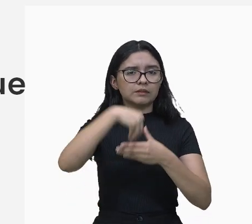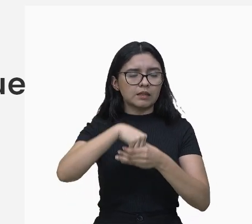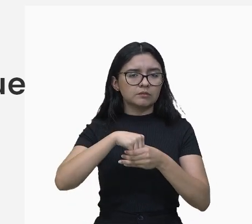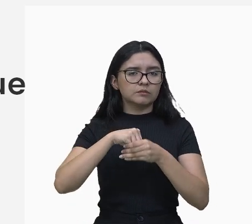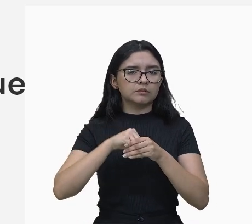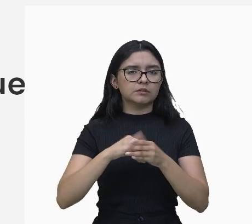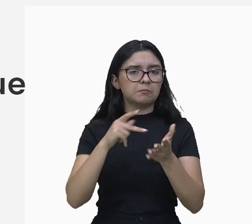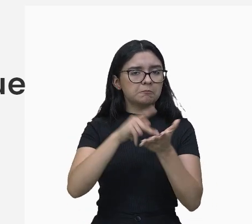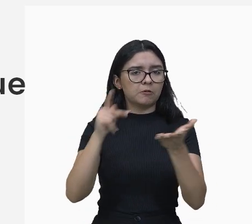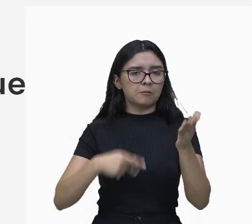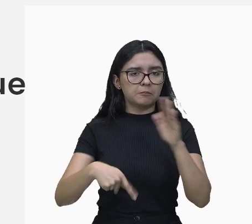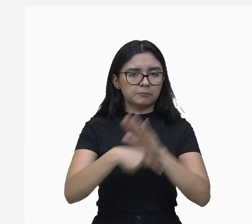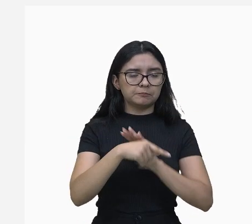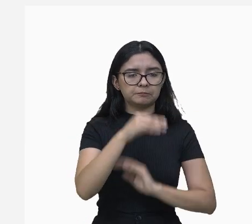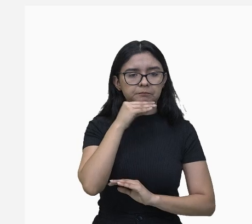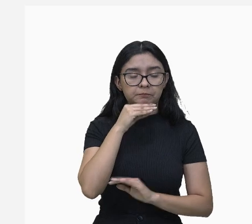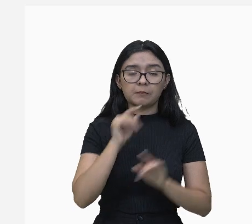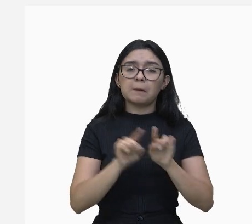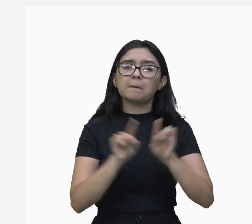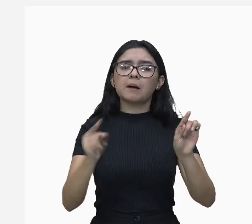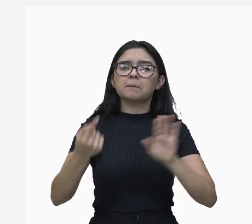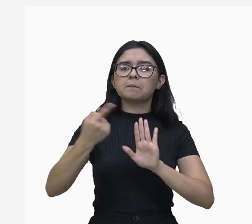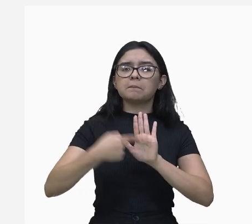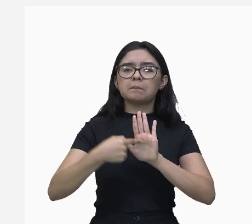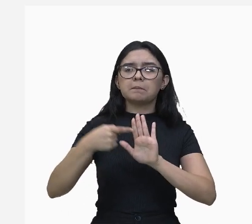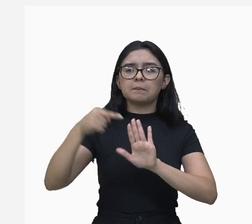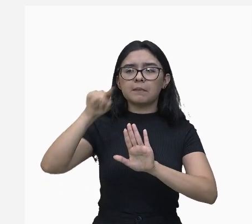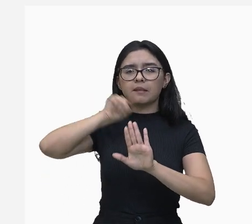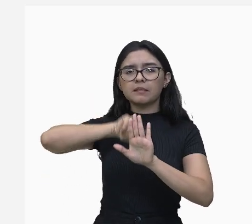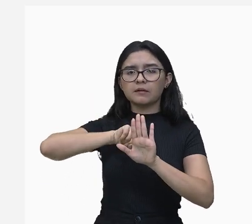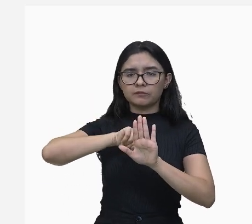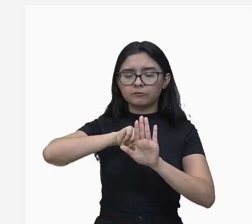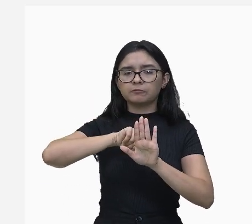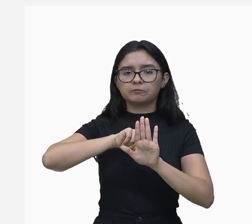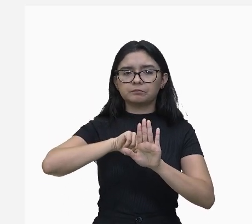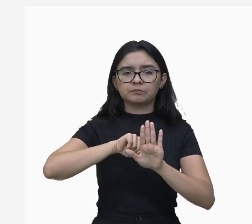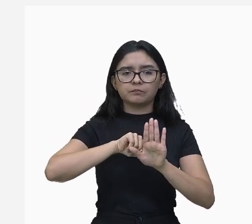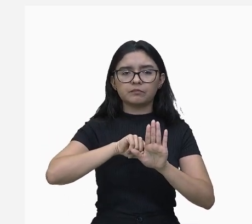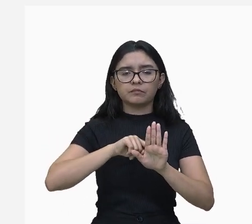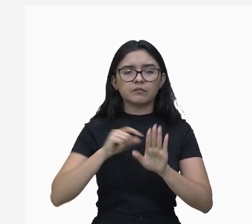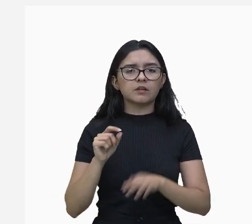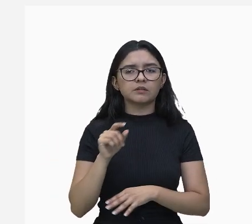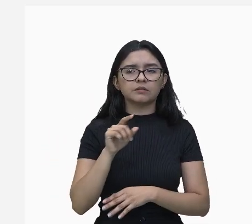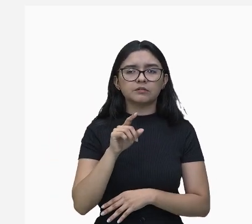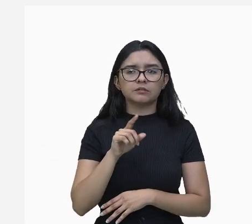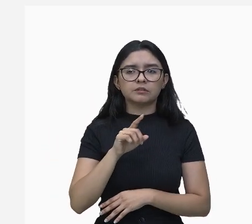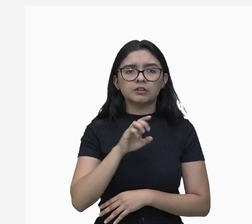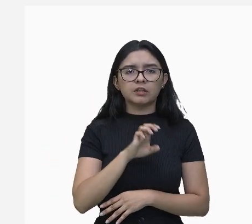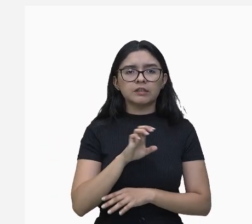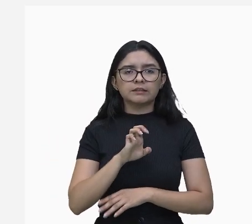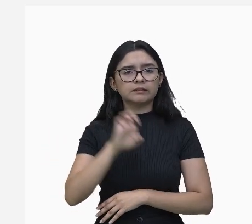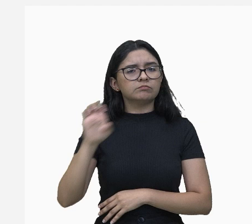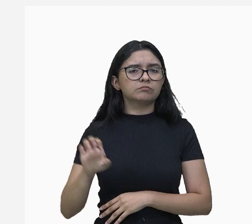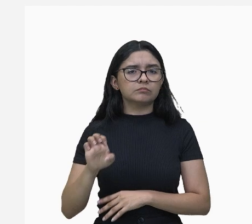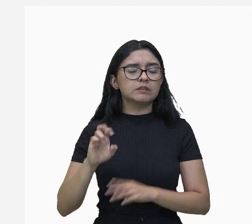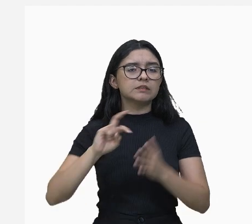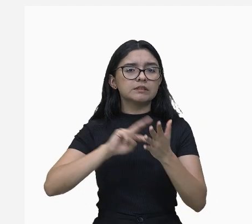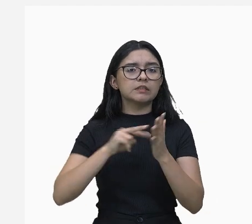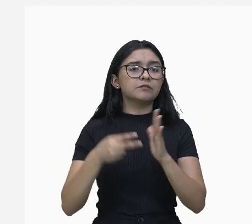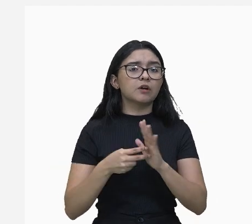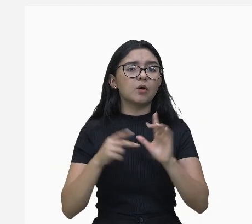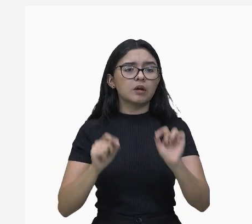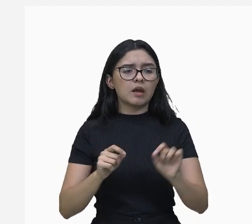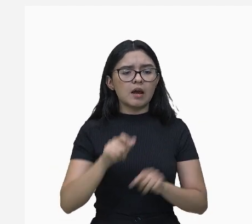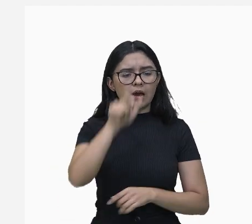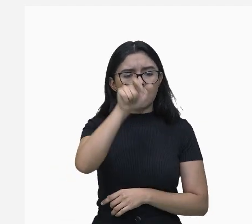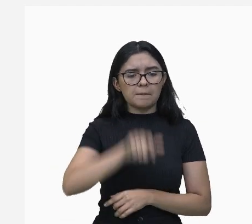só, metaforicamente, isso de lado esquerdo simbolizava o indivíduo que não